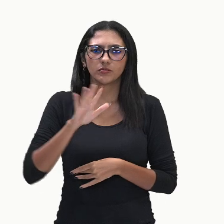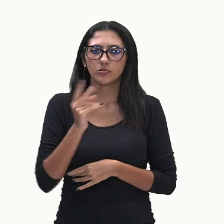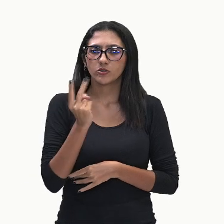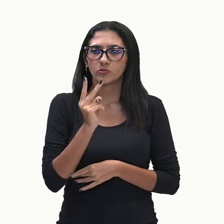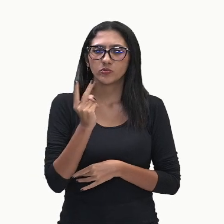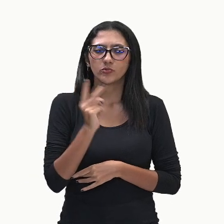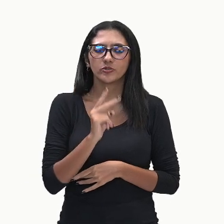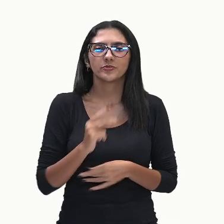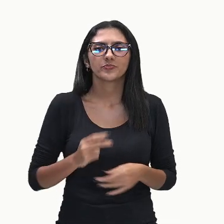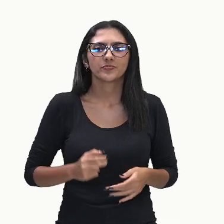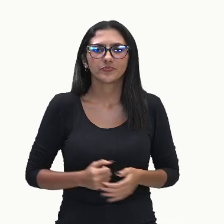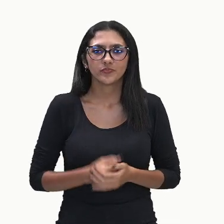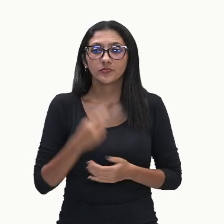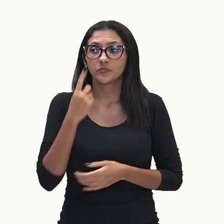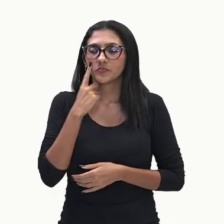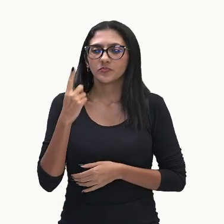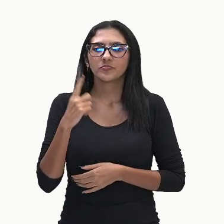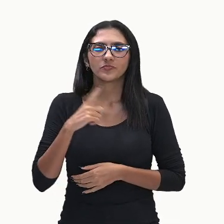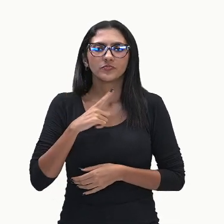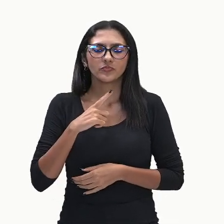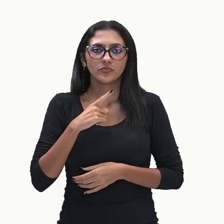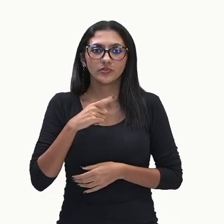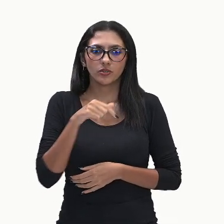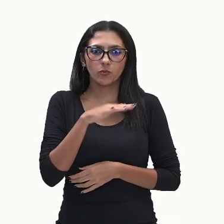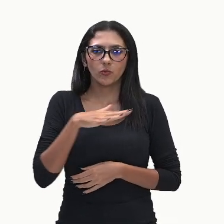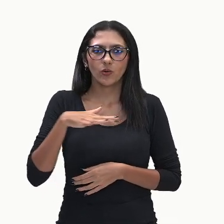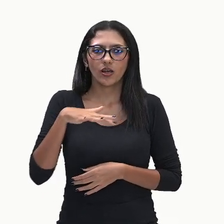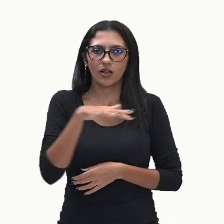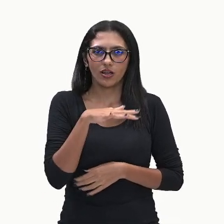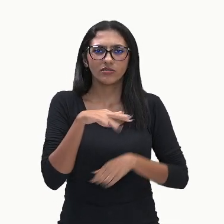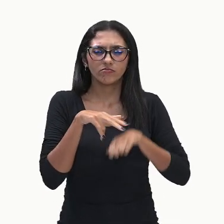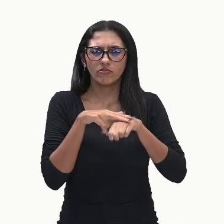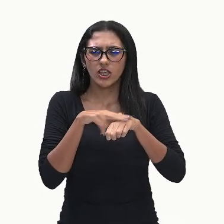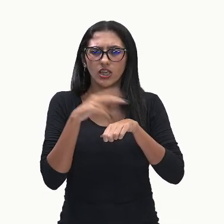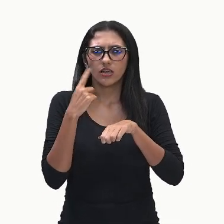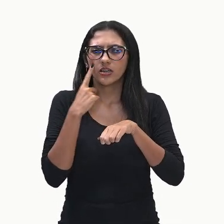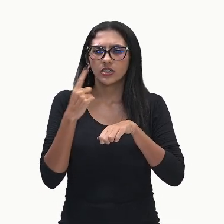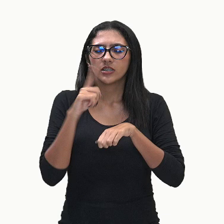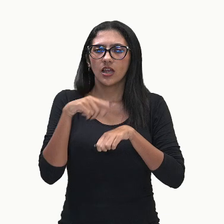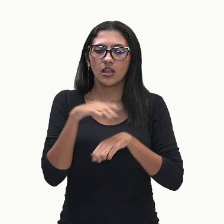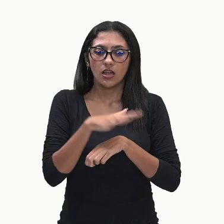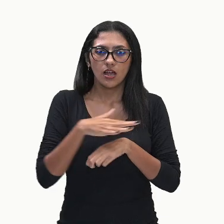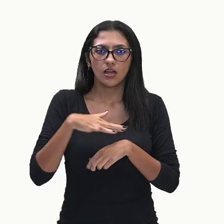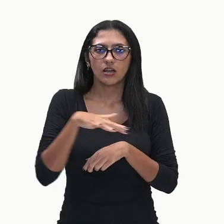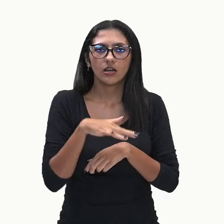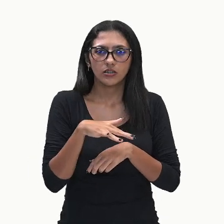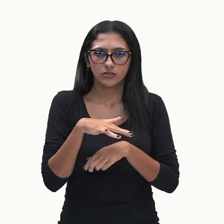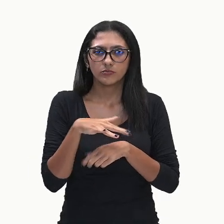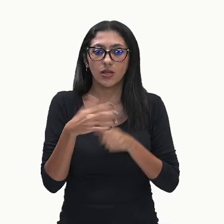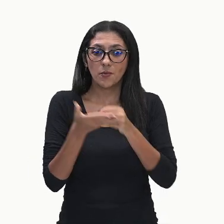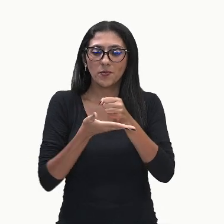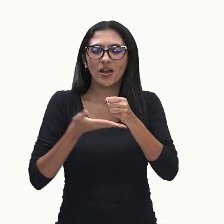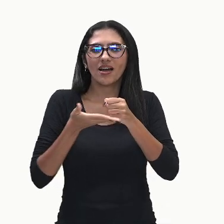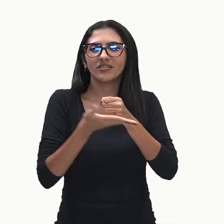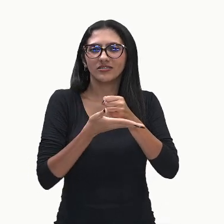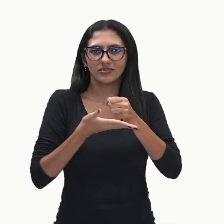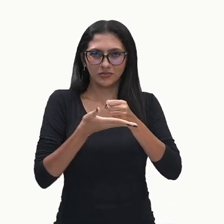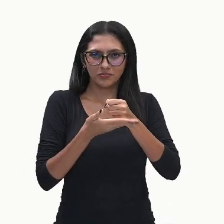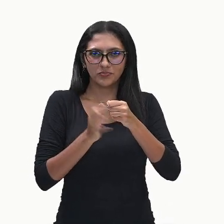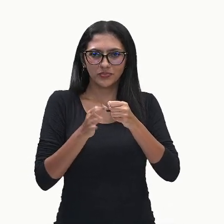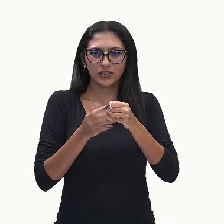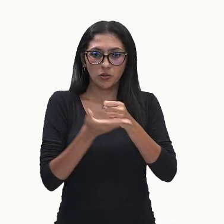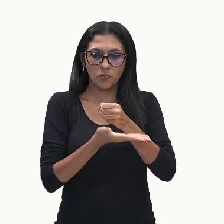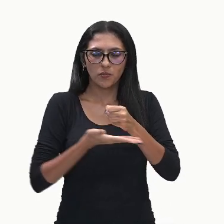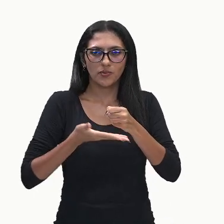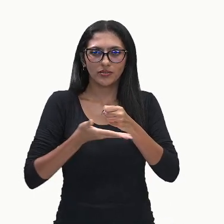Esse círculo que eu estou identificando aqui em verde é justamente a nossa base, tá bom? E